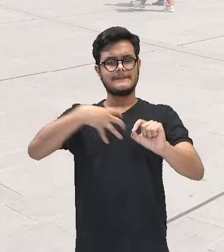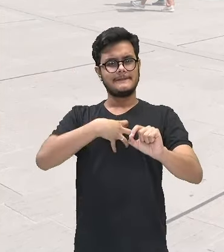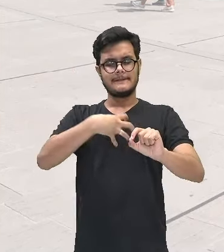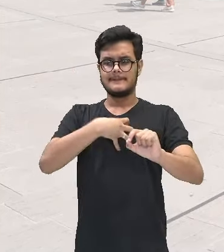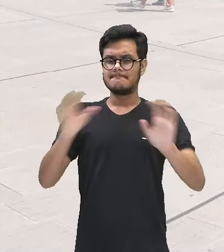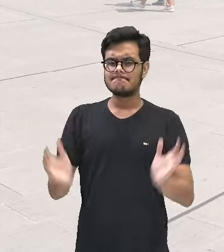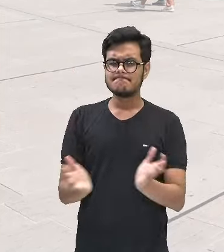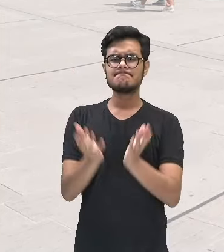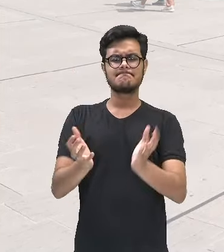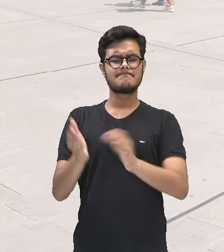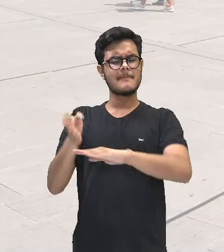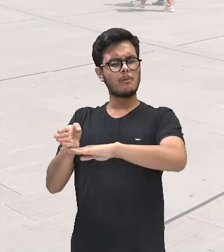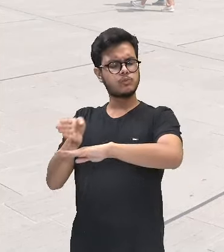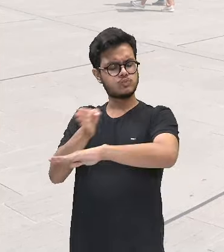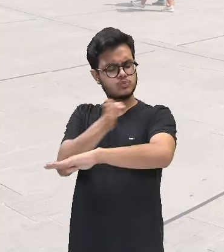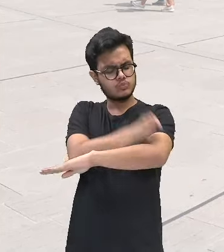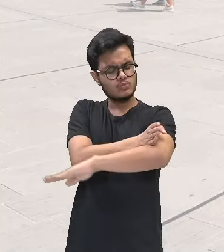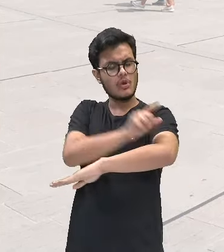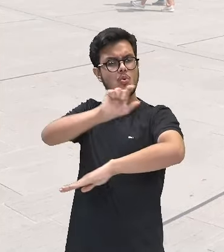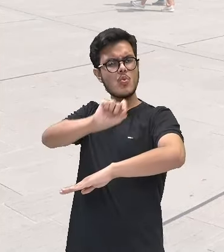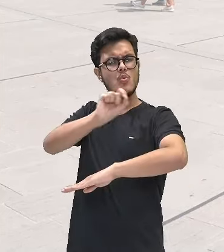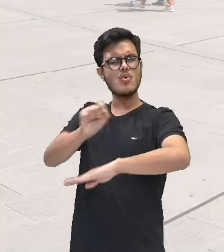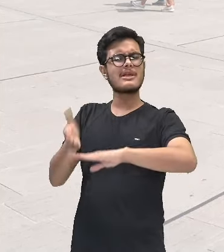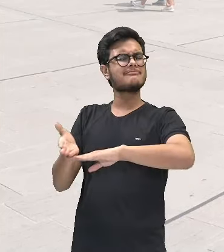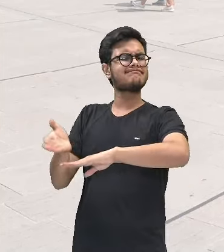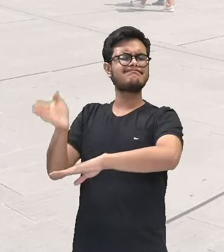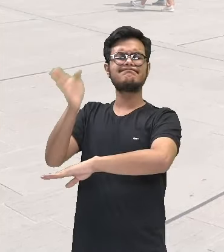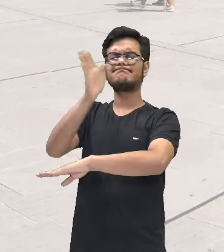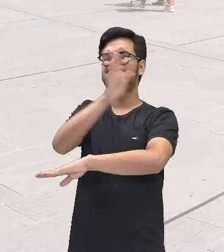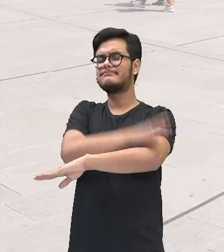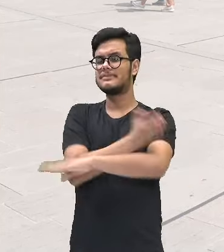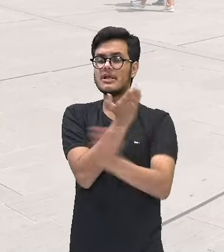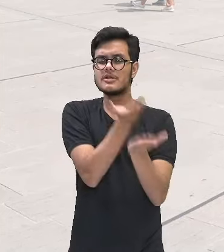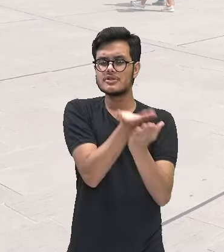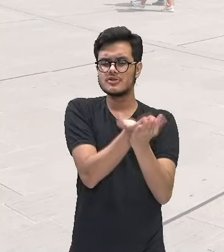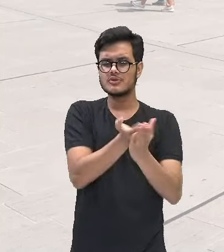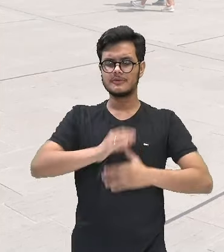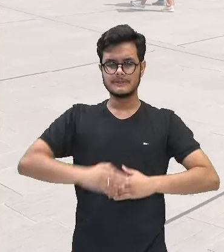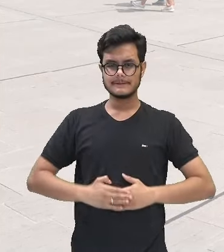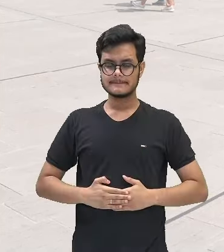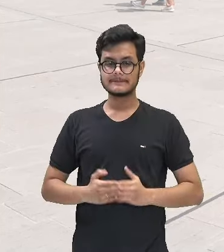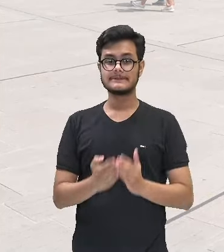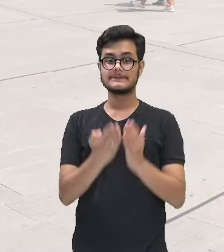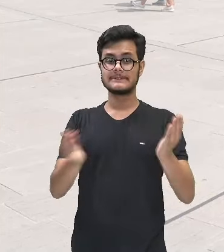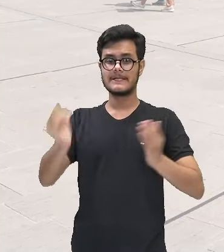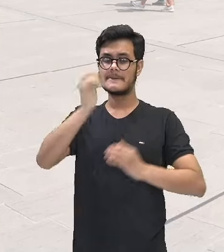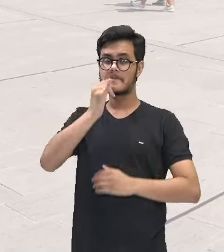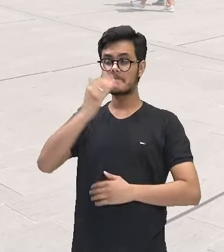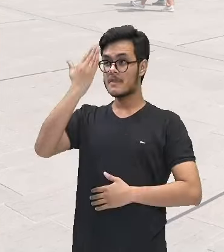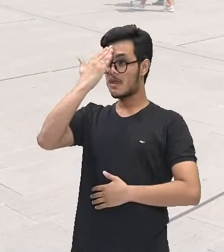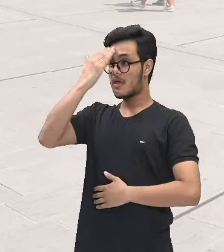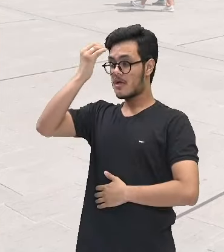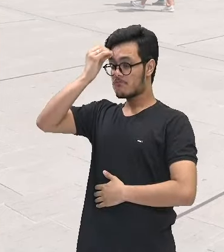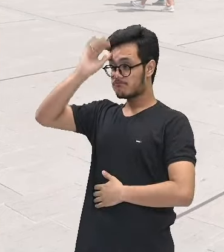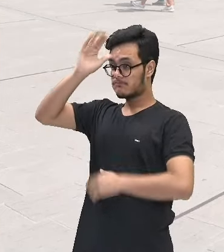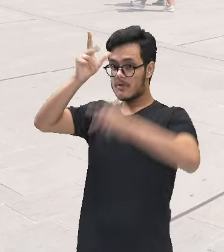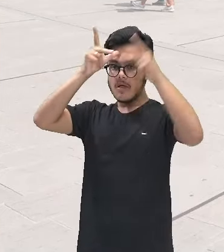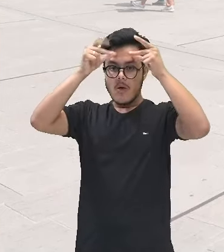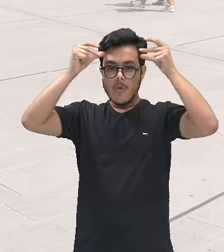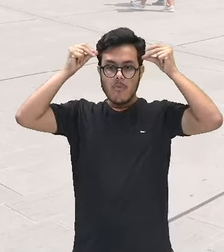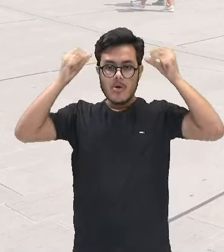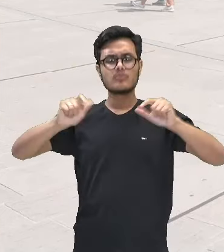antiguidade clássica. O que seria essa antiguidade clássica, professora? Há ali o conhecimento da Grécia e